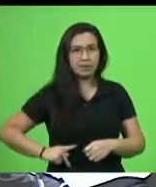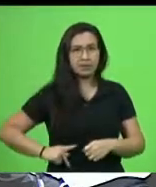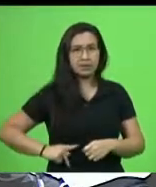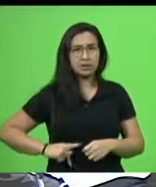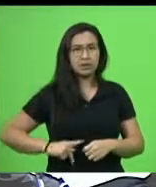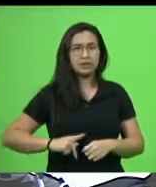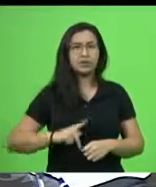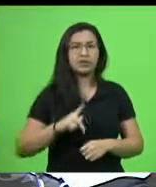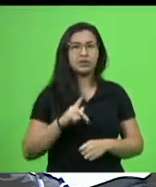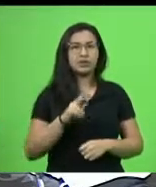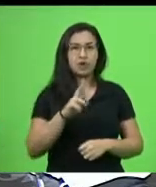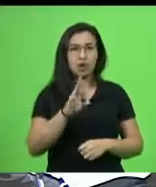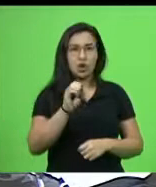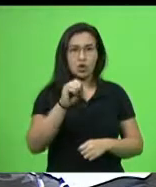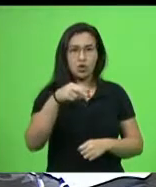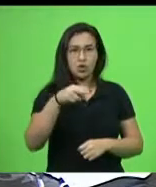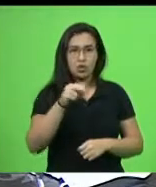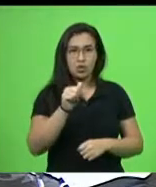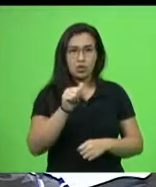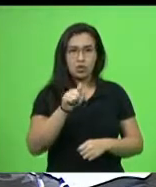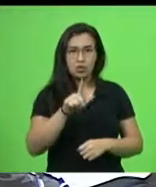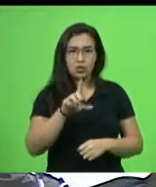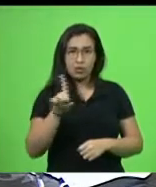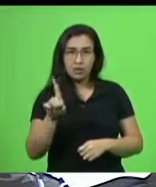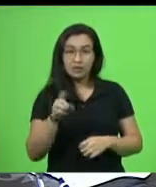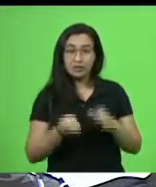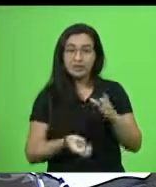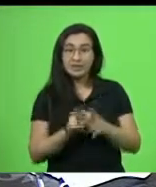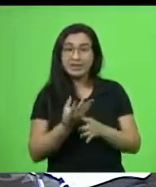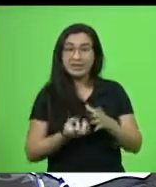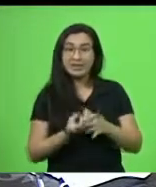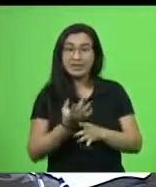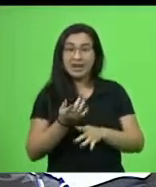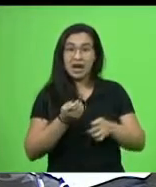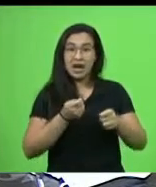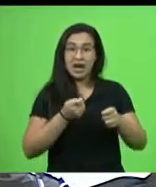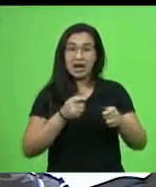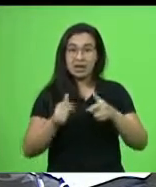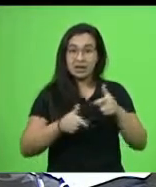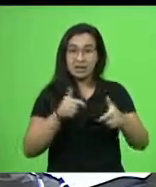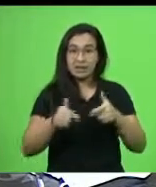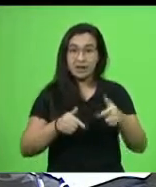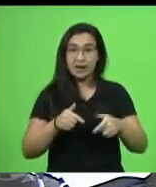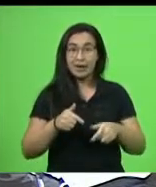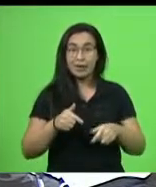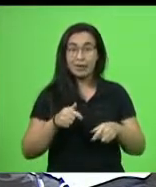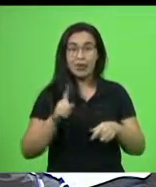Reagan, a geração de emprego sempre foi o melhor programa social.